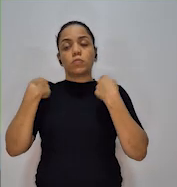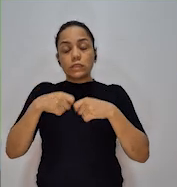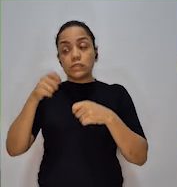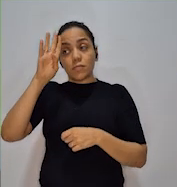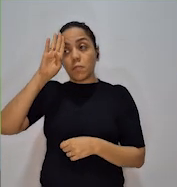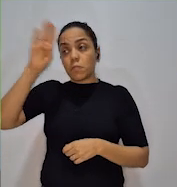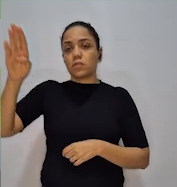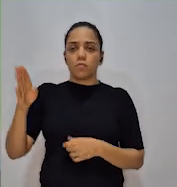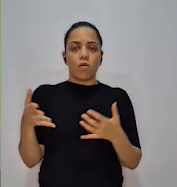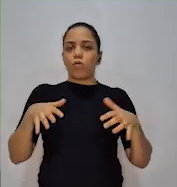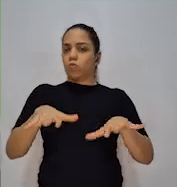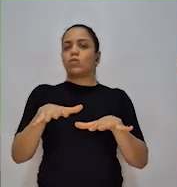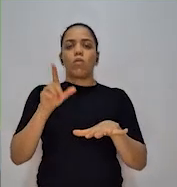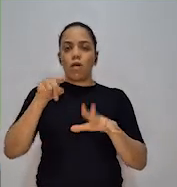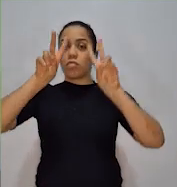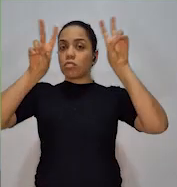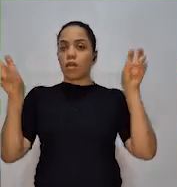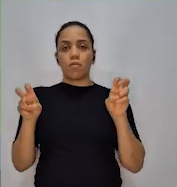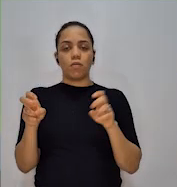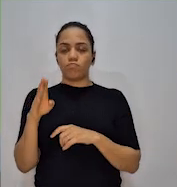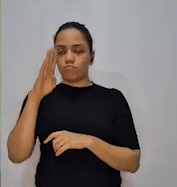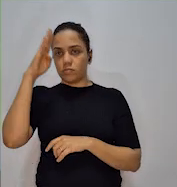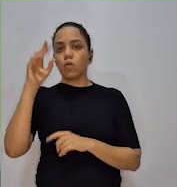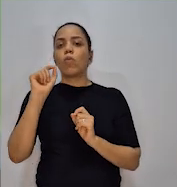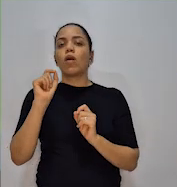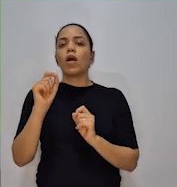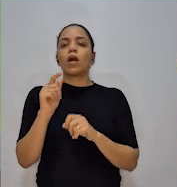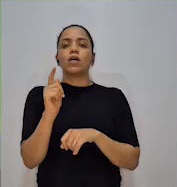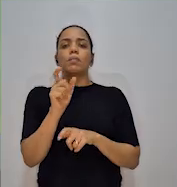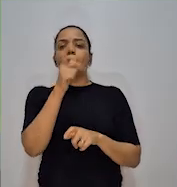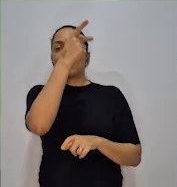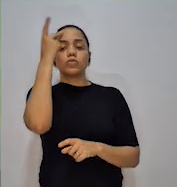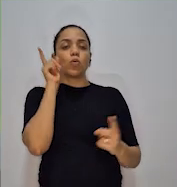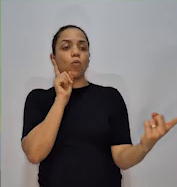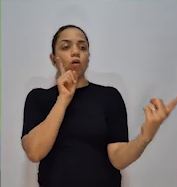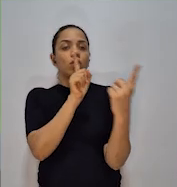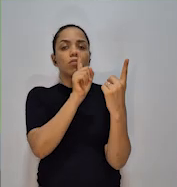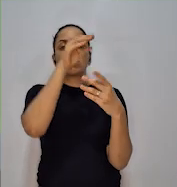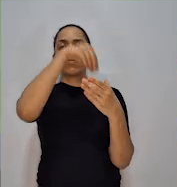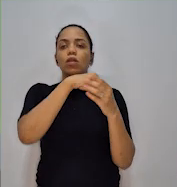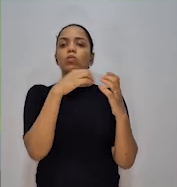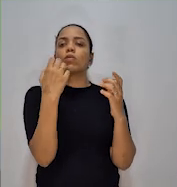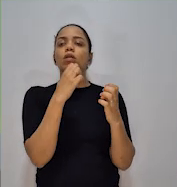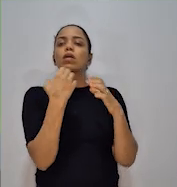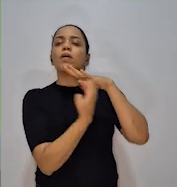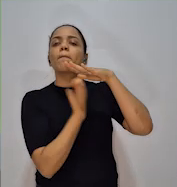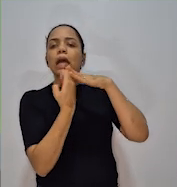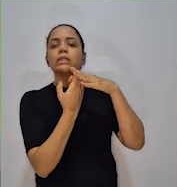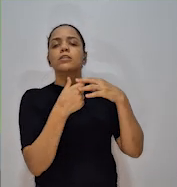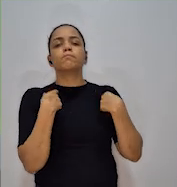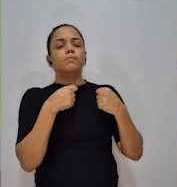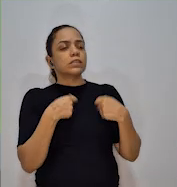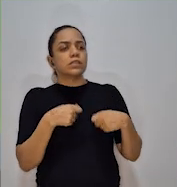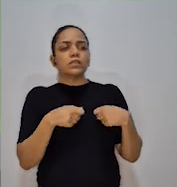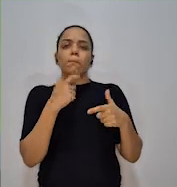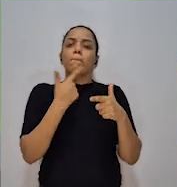Foram trazidos aí esses temas nesse ano. Gestão de conflitos em ambientes diversos é muito interessante, porque o conflito